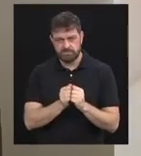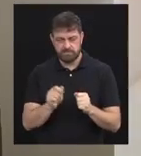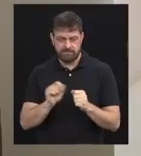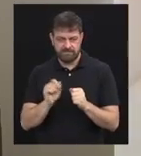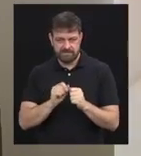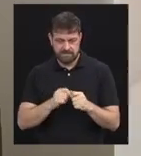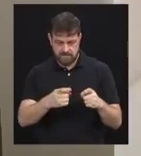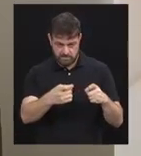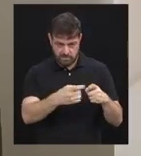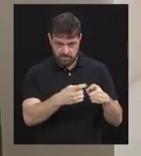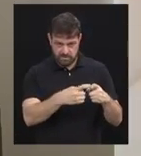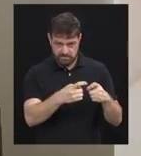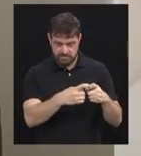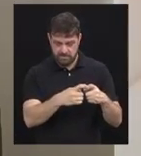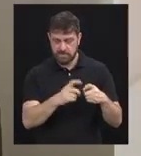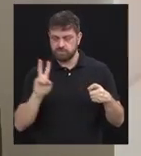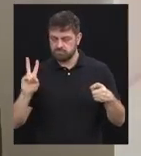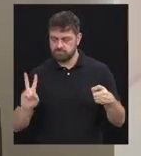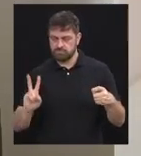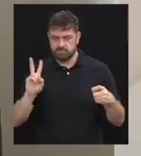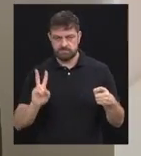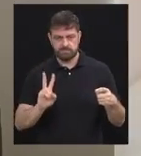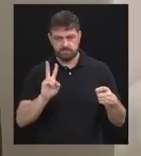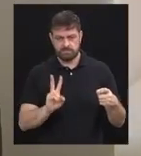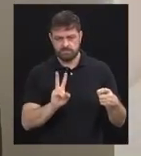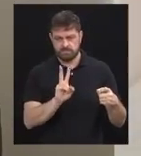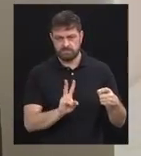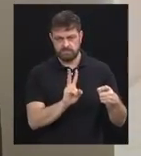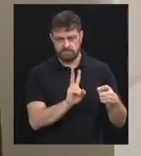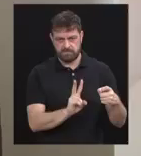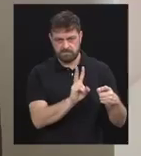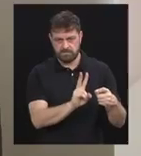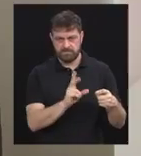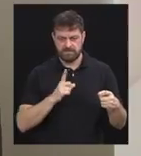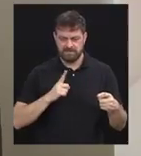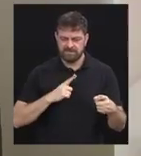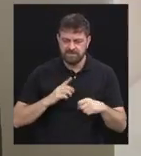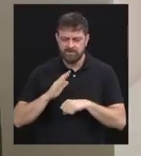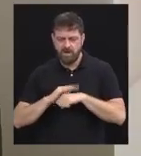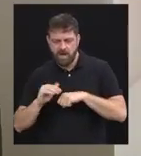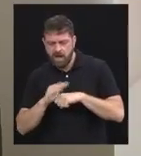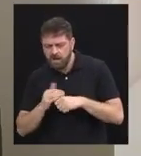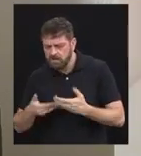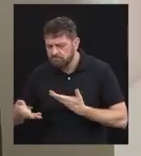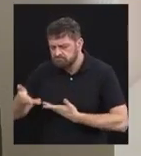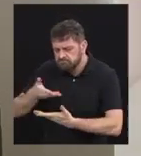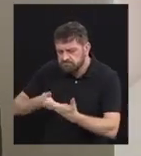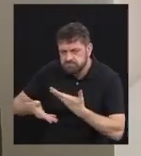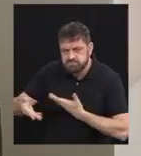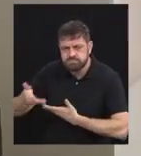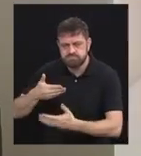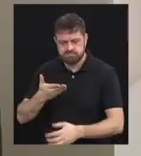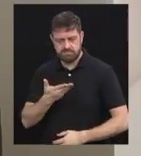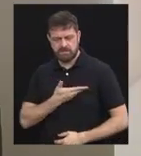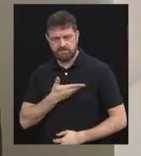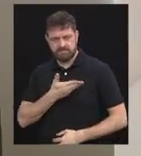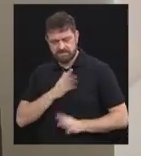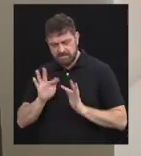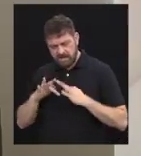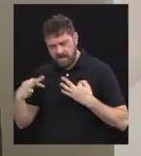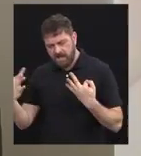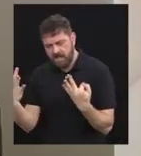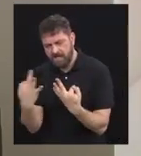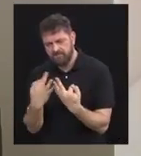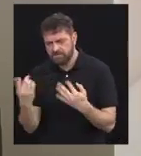trazer o paciente ao médico sempre que for necessário, uma palavra de carinho, de amizade na família,